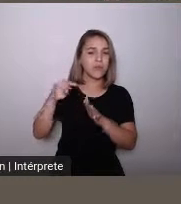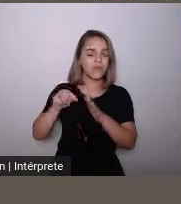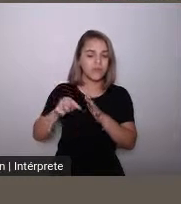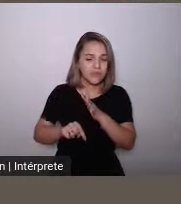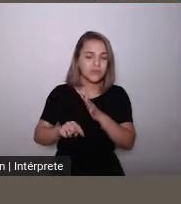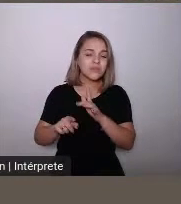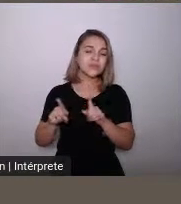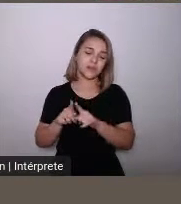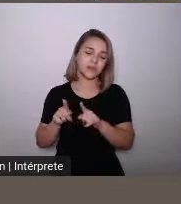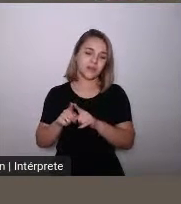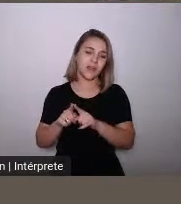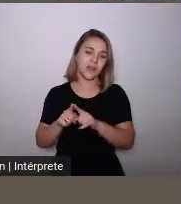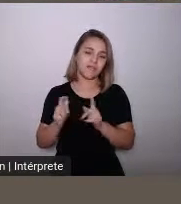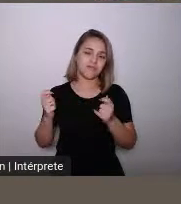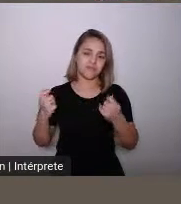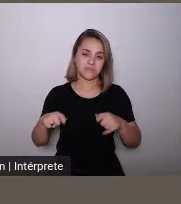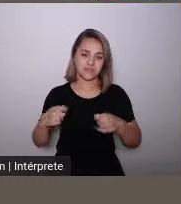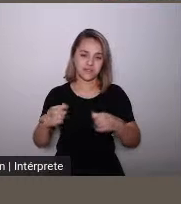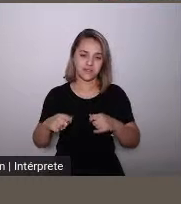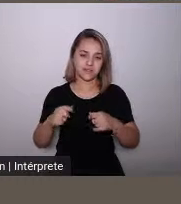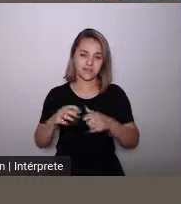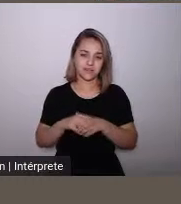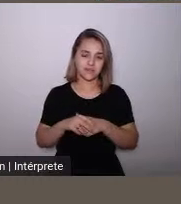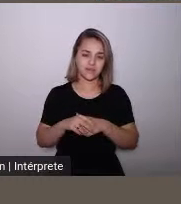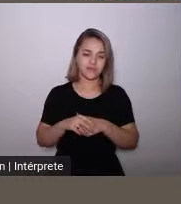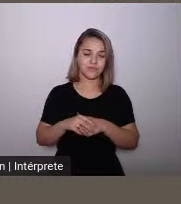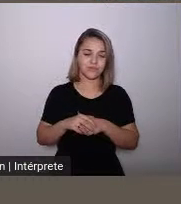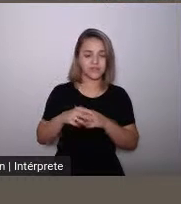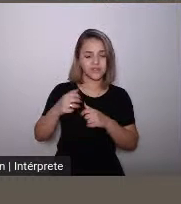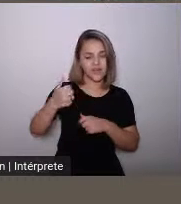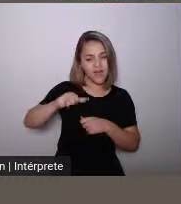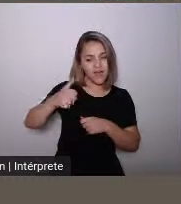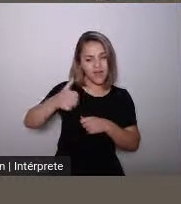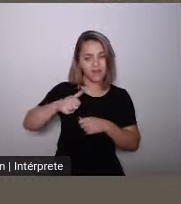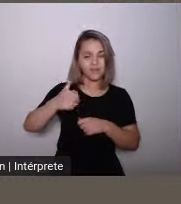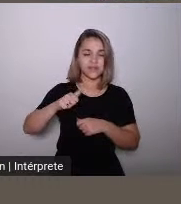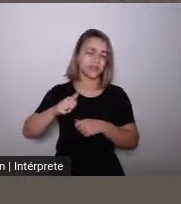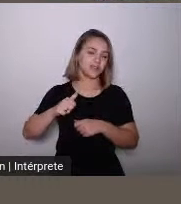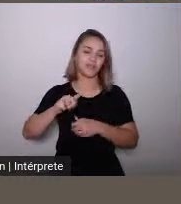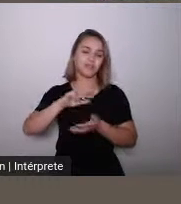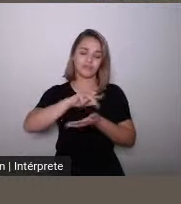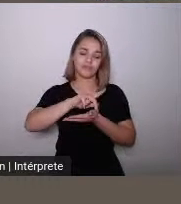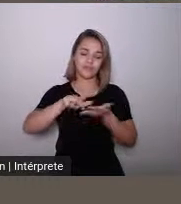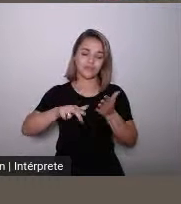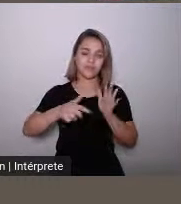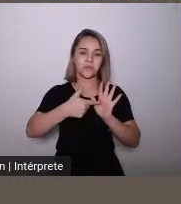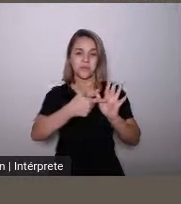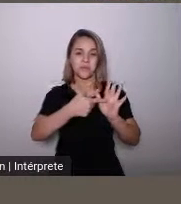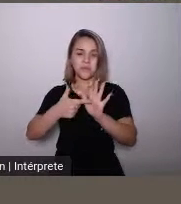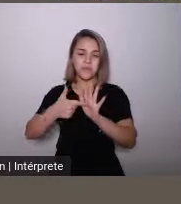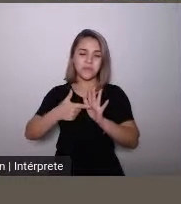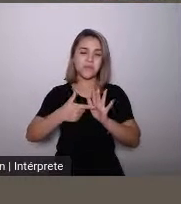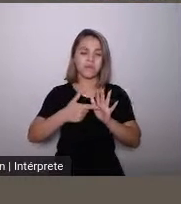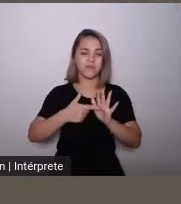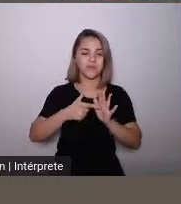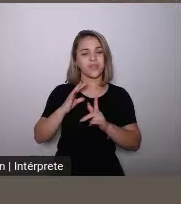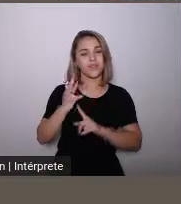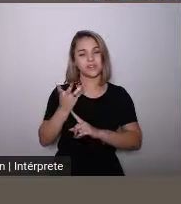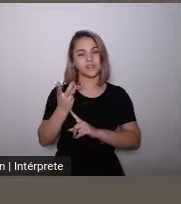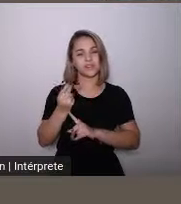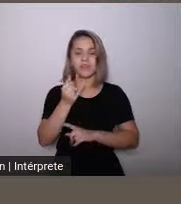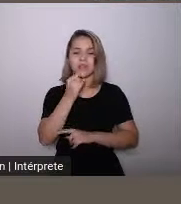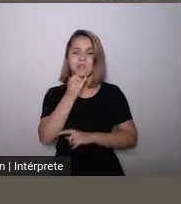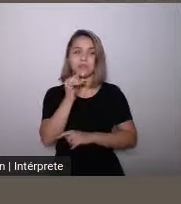que deve ser, enfim, examinada, de outras manifestações artísticas, como a literatura.